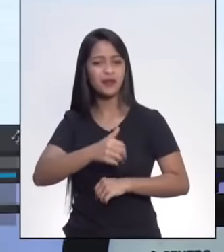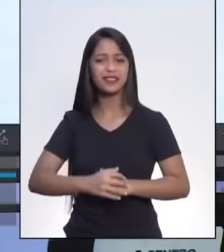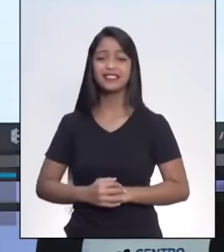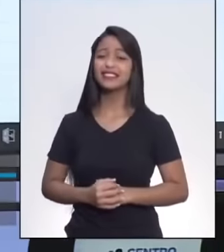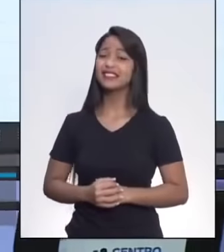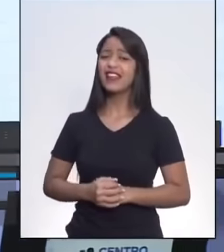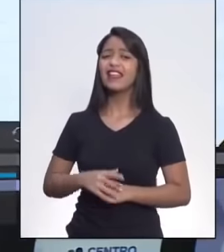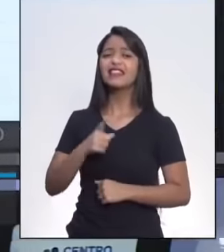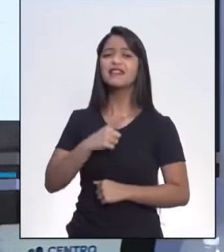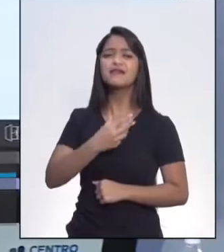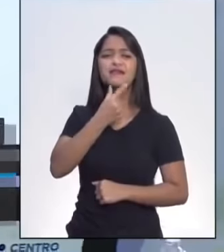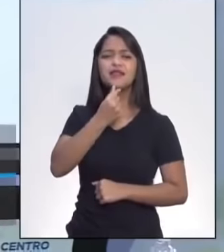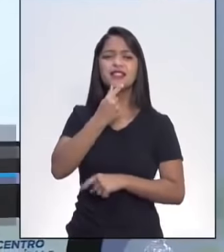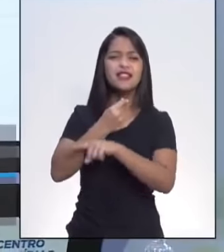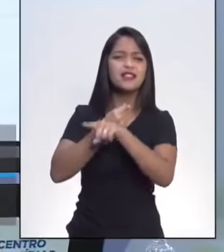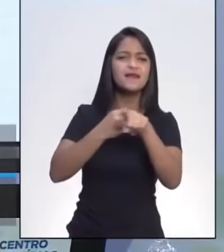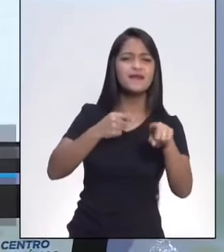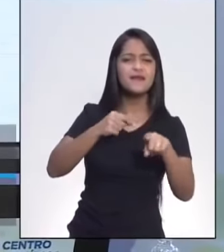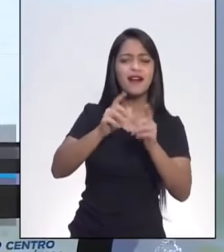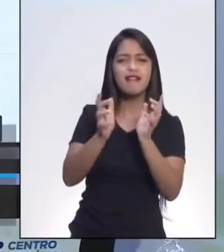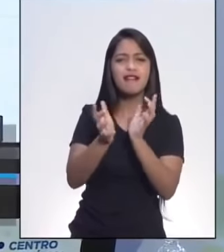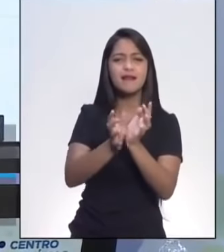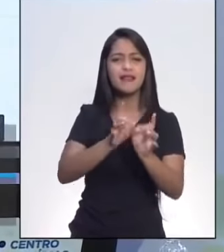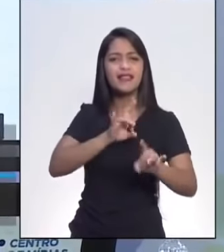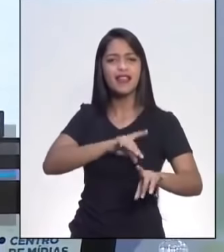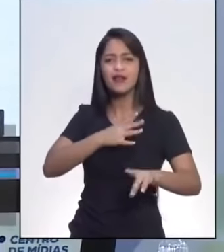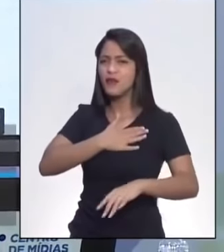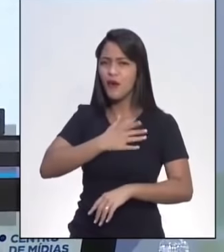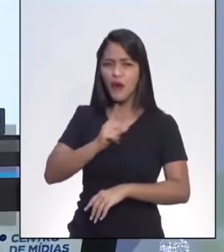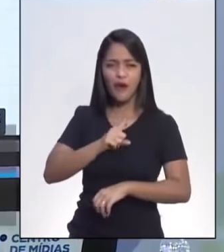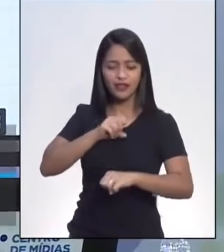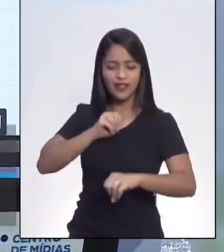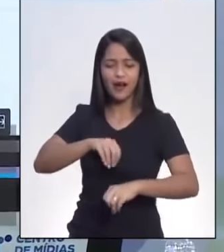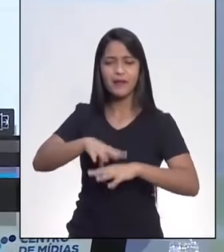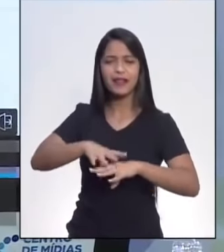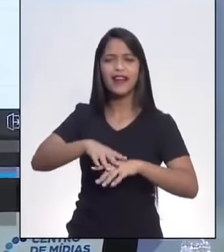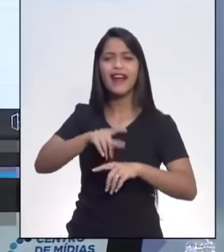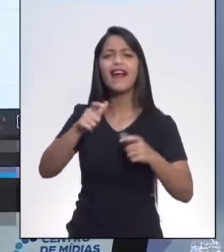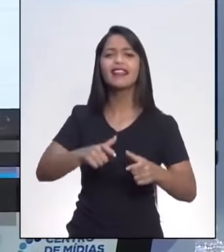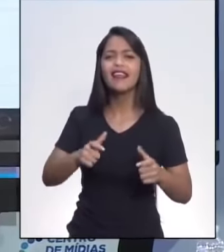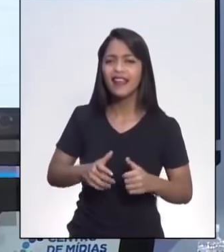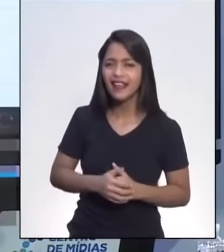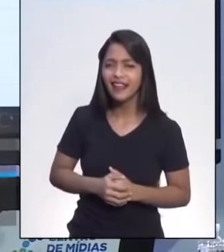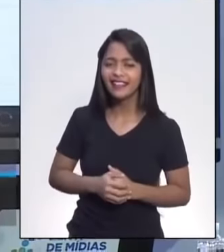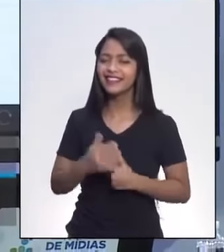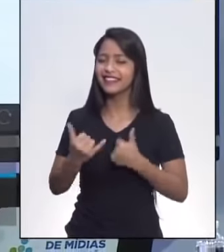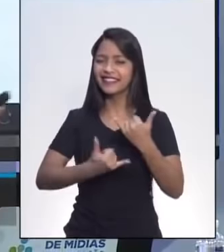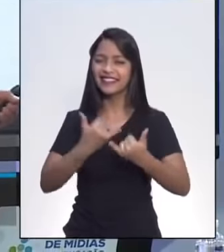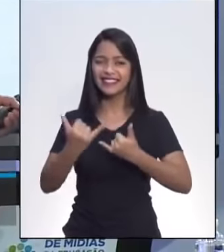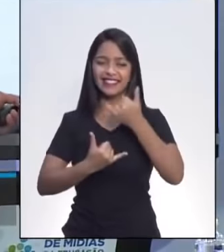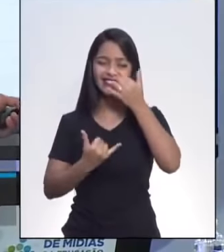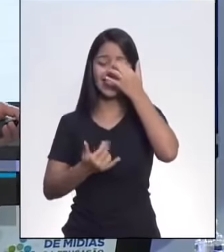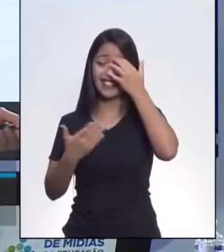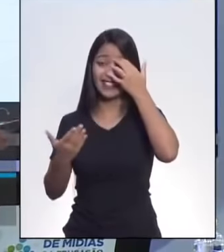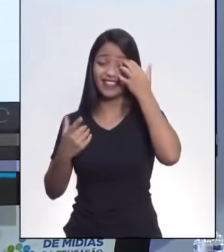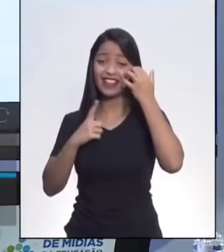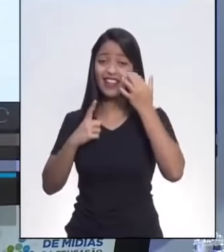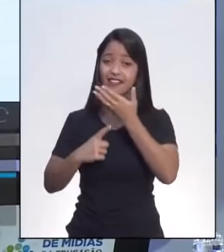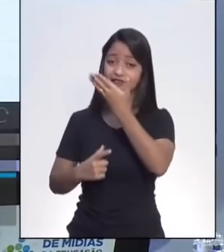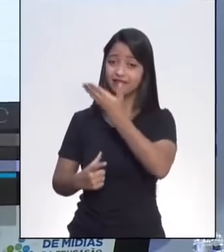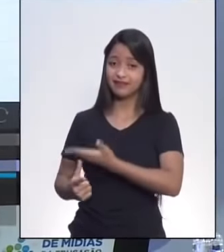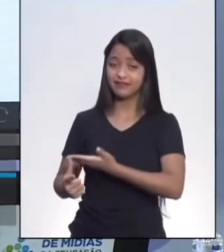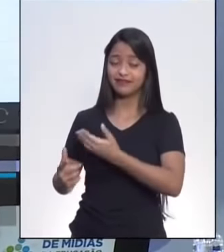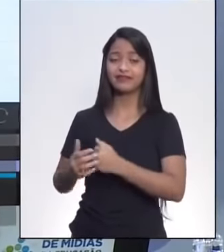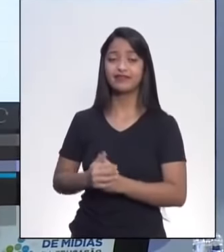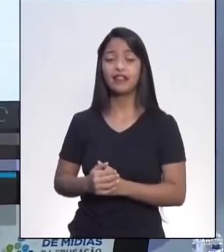gosta da aula de matemática? Pois é. Tá? É importante, tudo bem? Então, vamos analisar as questões. Aí, já temos a